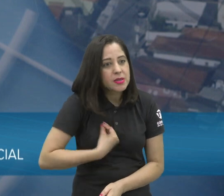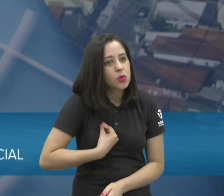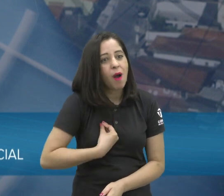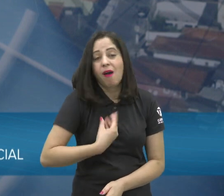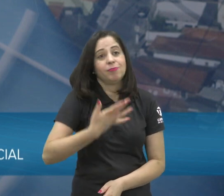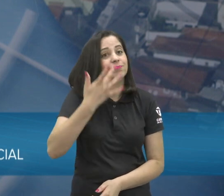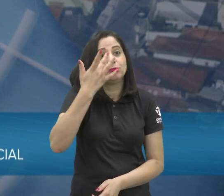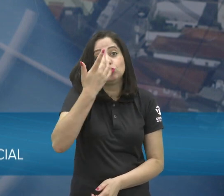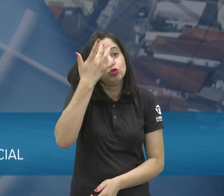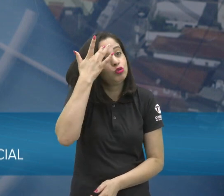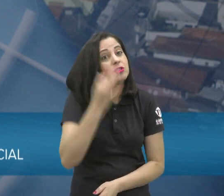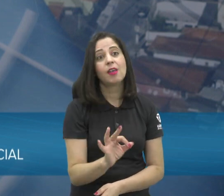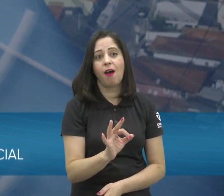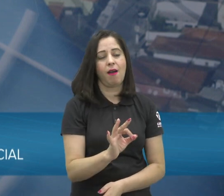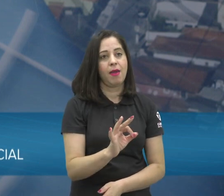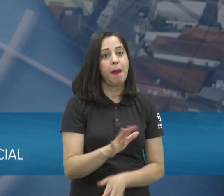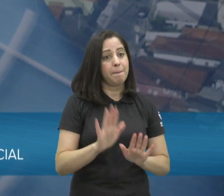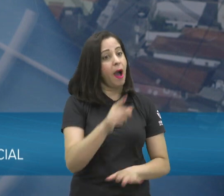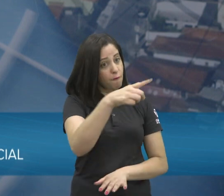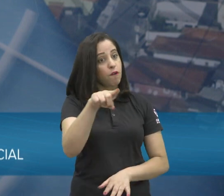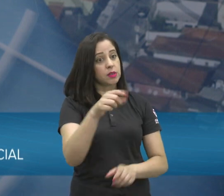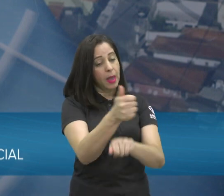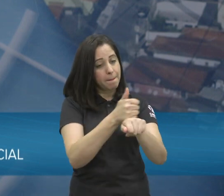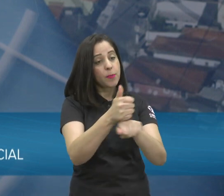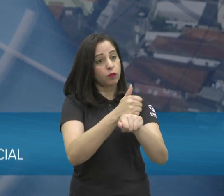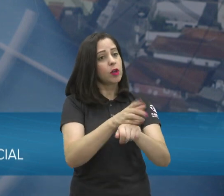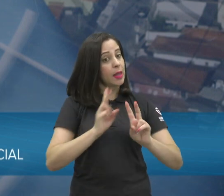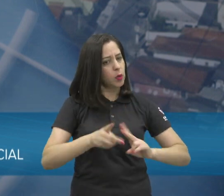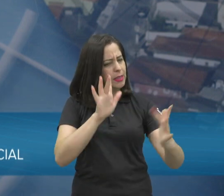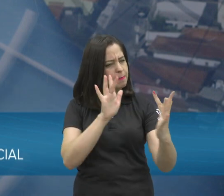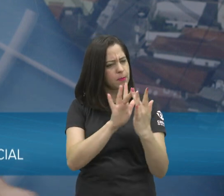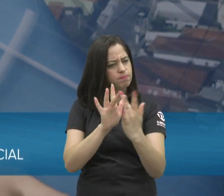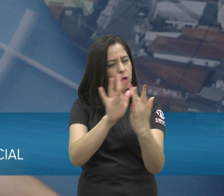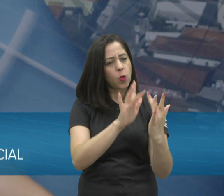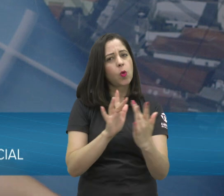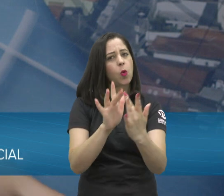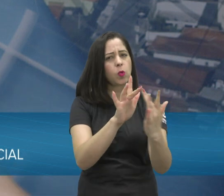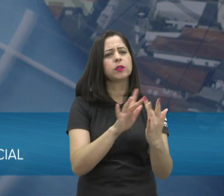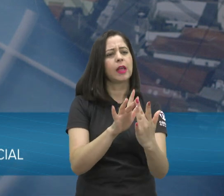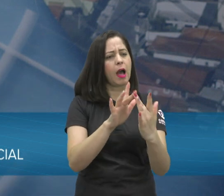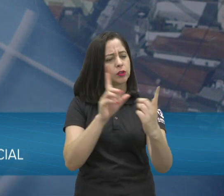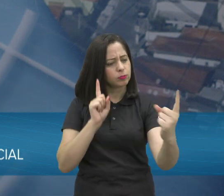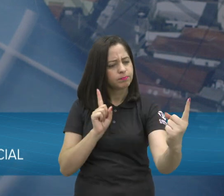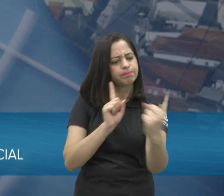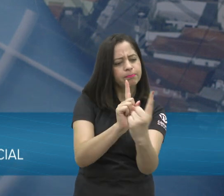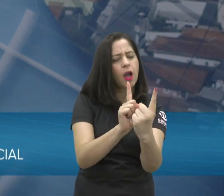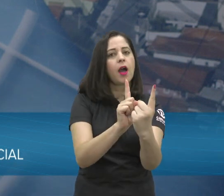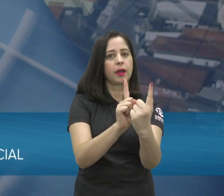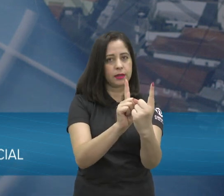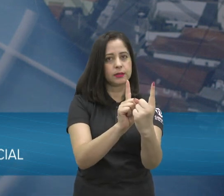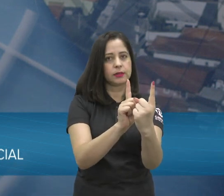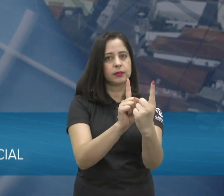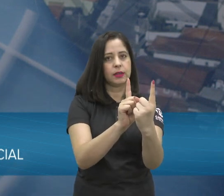estão ali vivendo diretamente. Isso muda como ser humano também, como cidadão. Muitas pessoas acreditam que, por